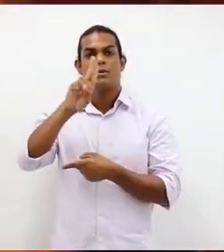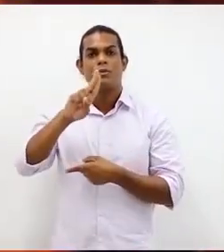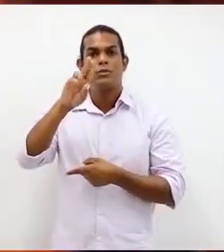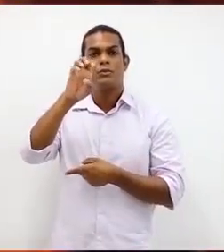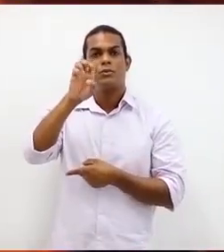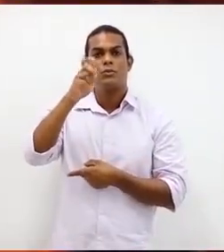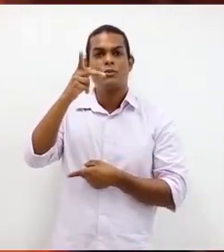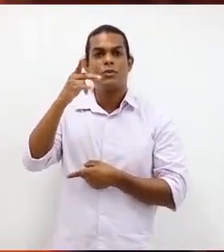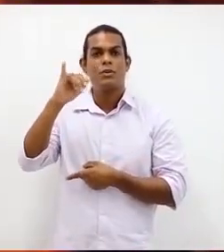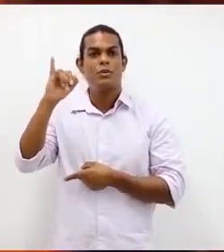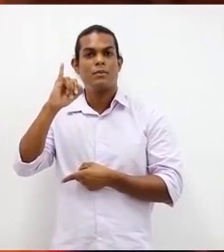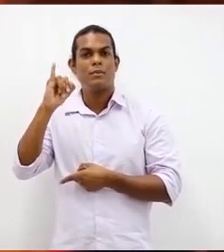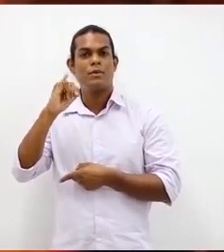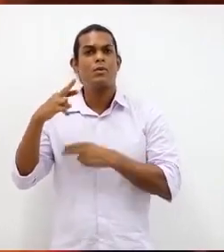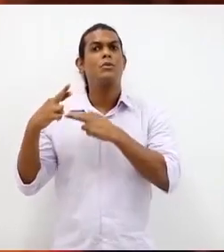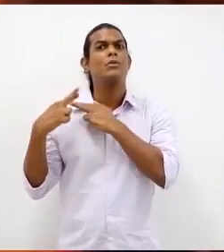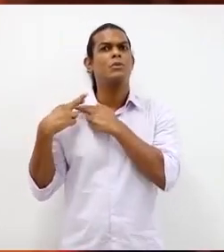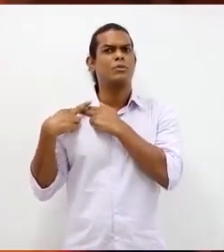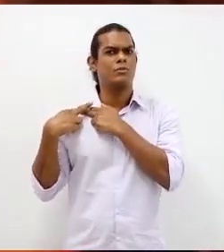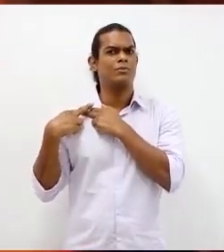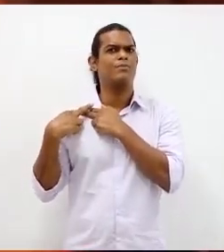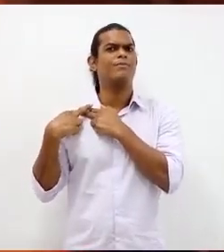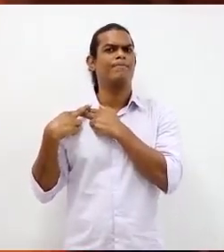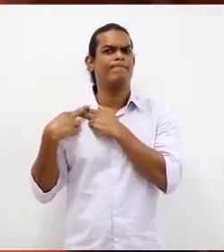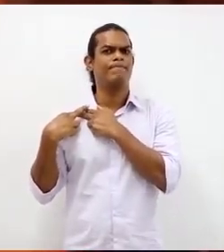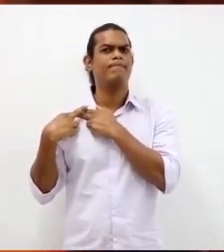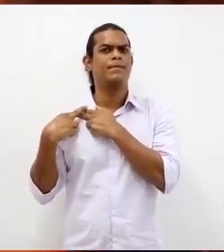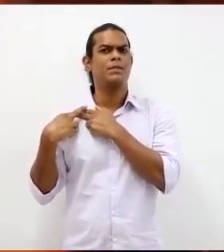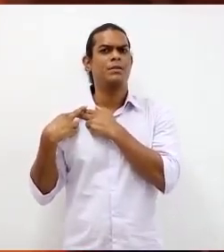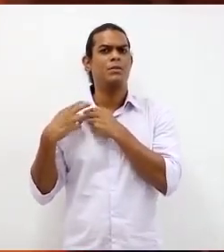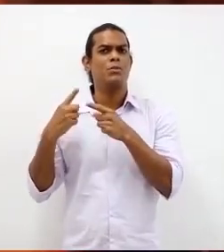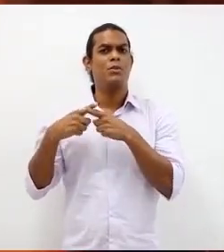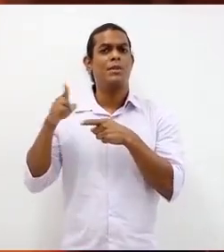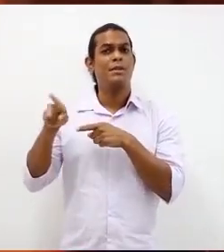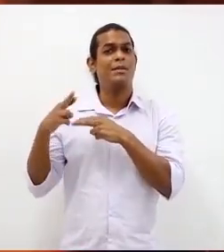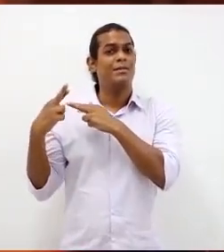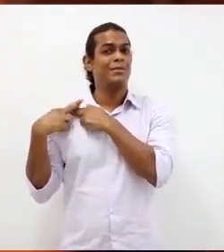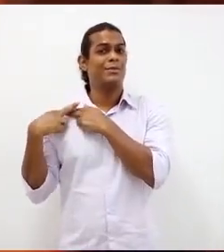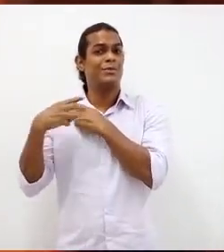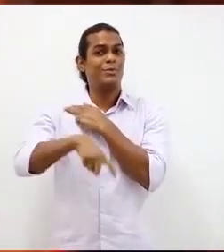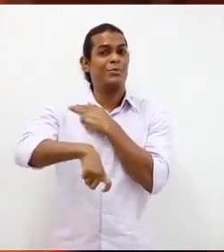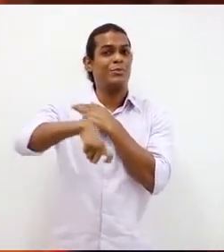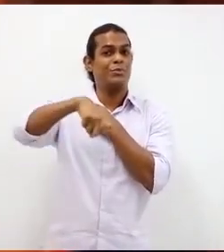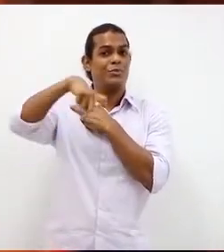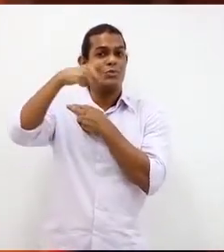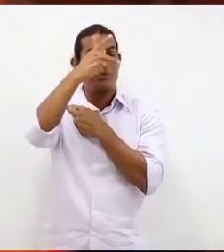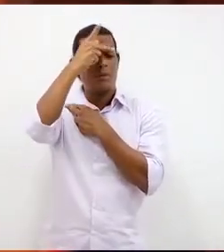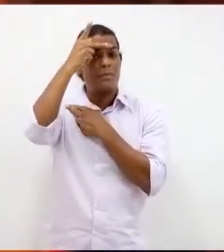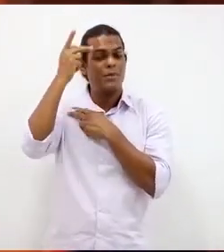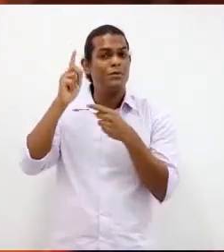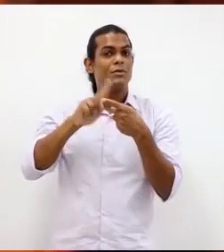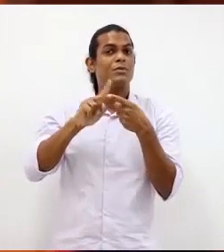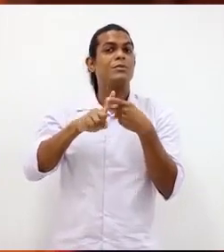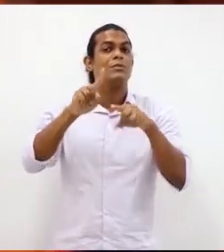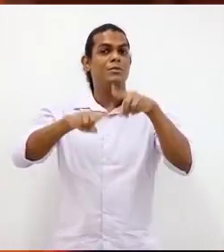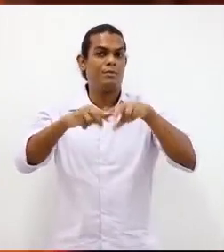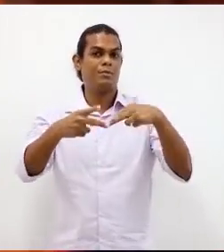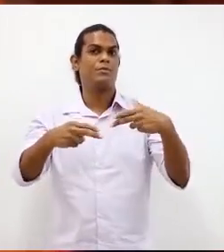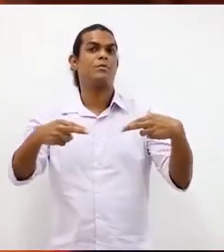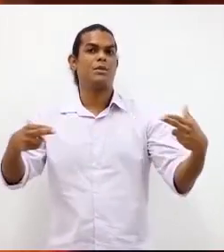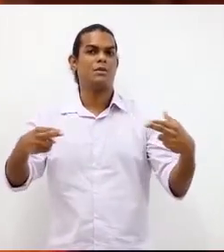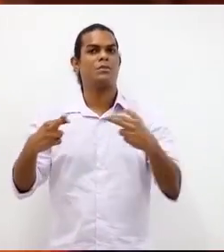tem uma responsabilidade grande, que é a responsabilidade de conduzir pessoas e materiais para os andares superiores da obra. Então